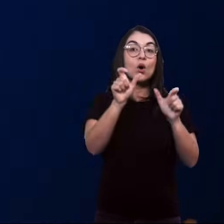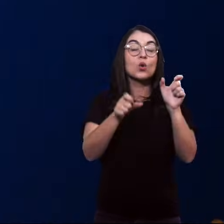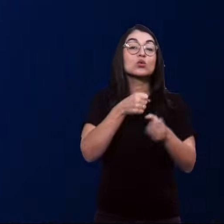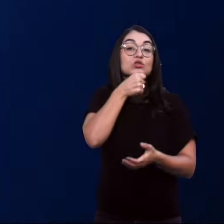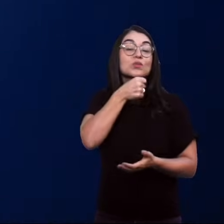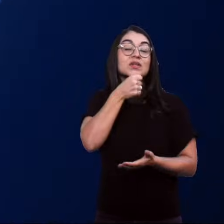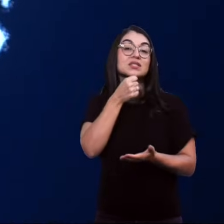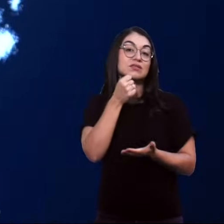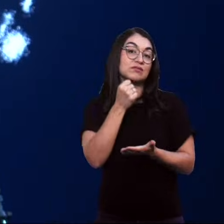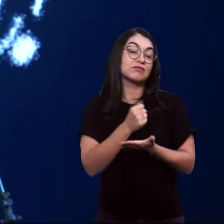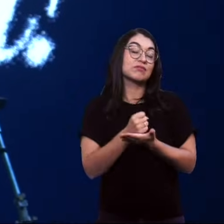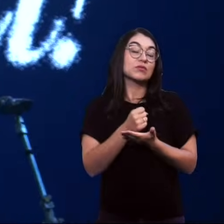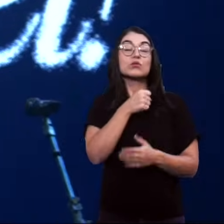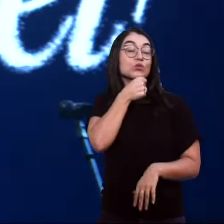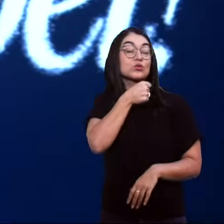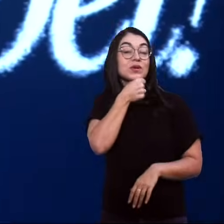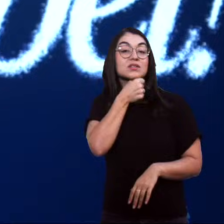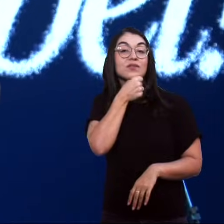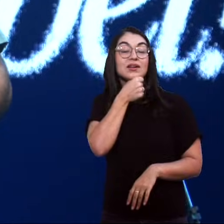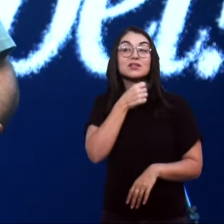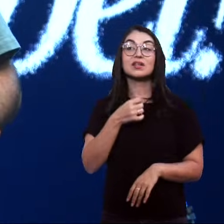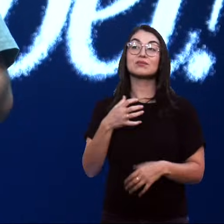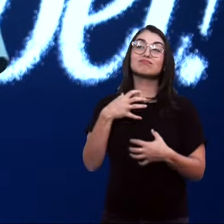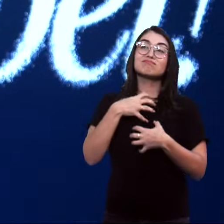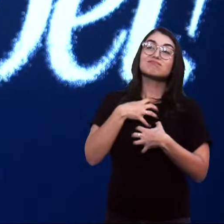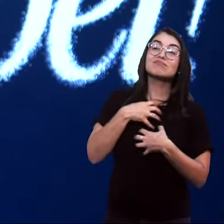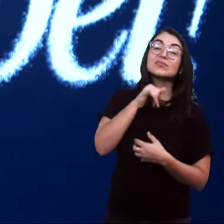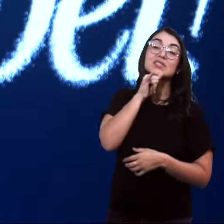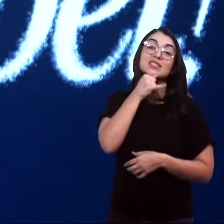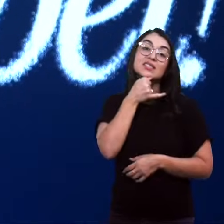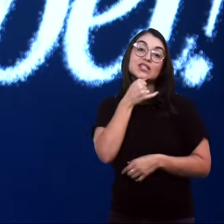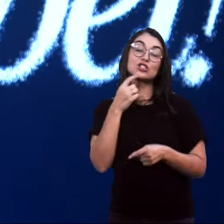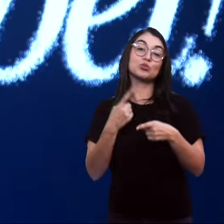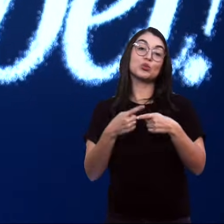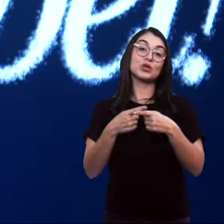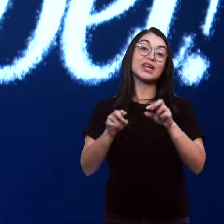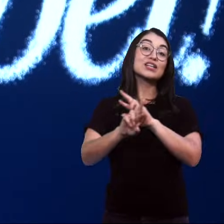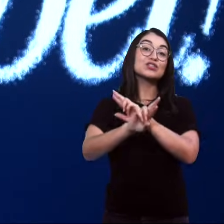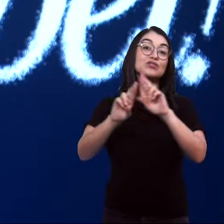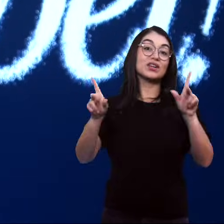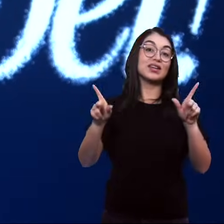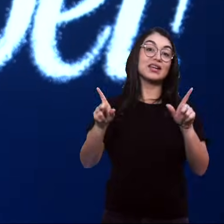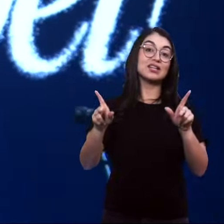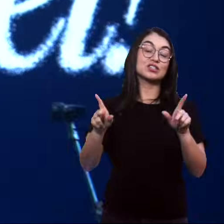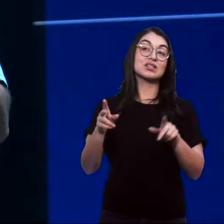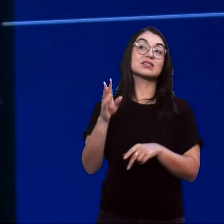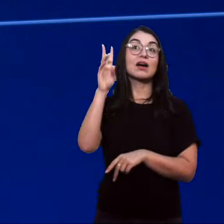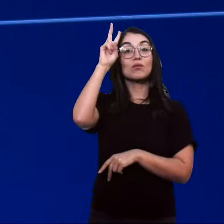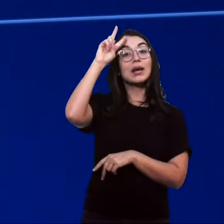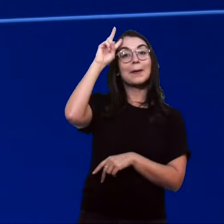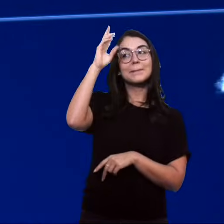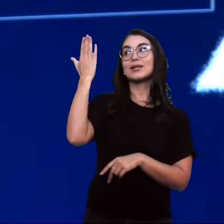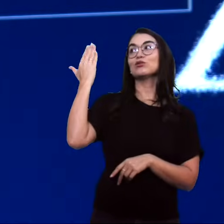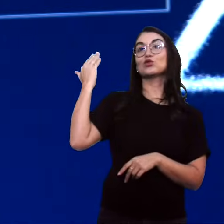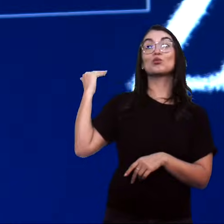mais novo estava feliz porque eles nunca tinham visto o templo, então eles estavam felizes, eles estavam vivendo um tempo interessante. Mas